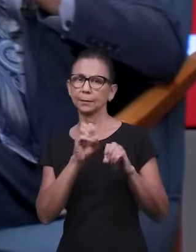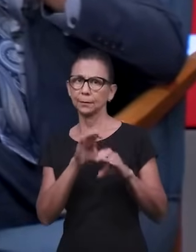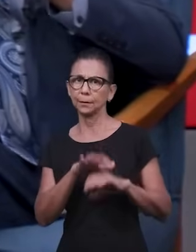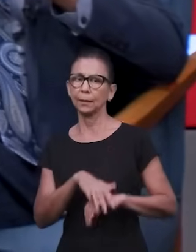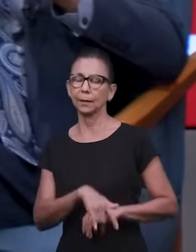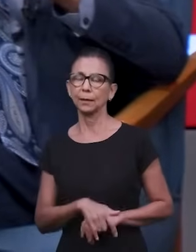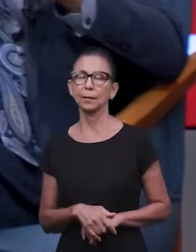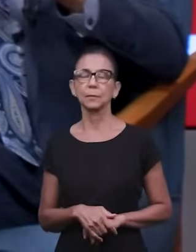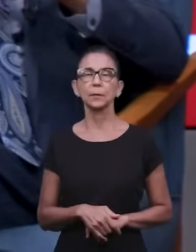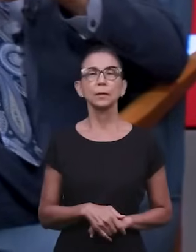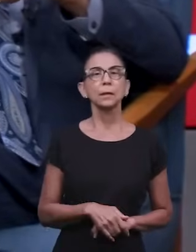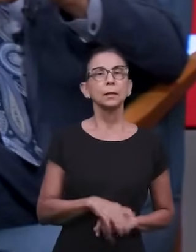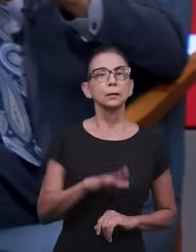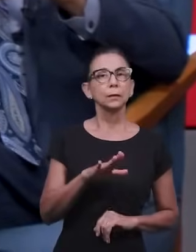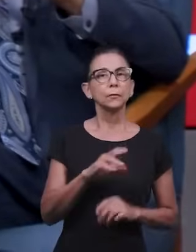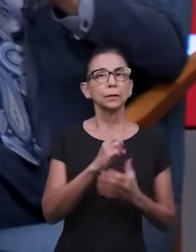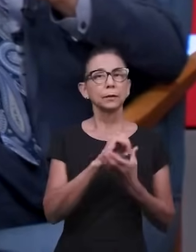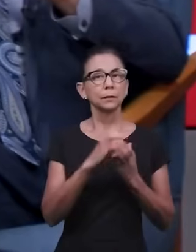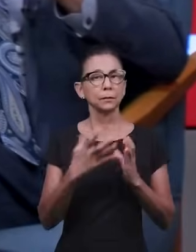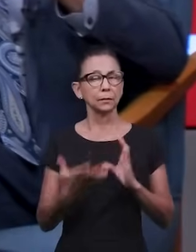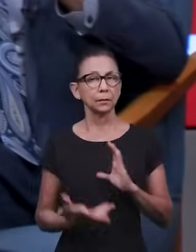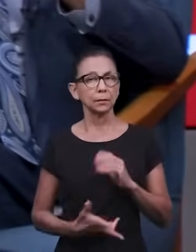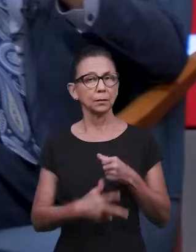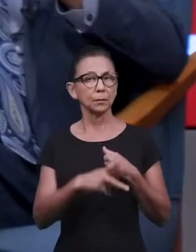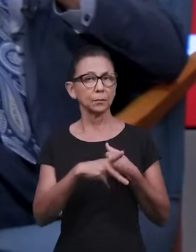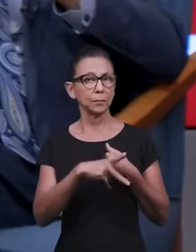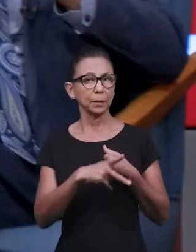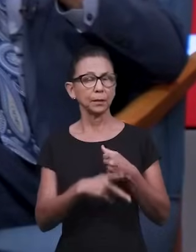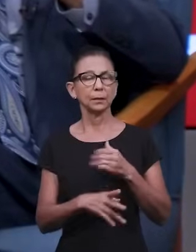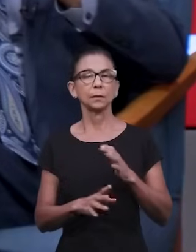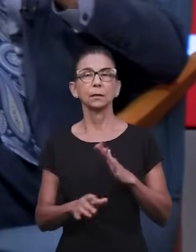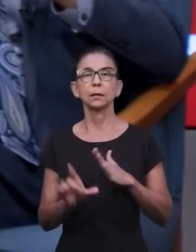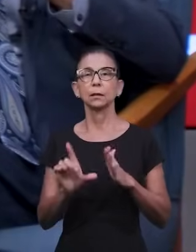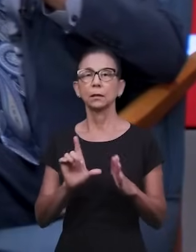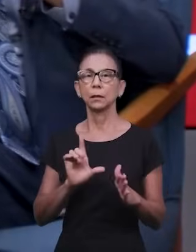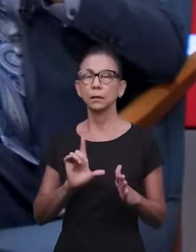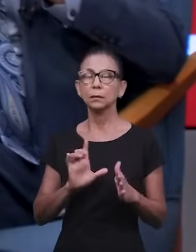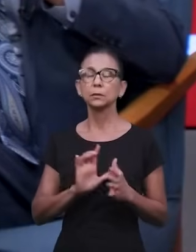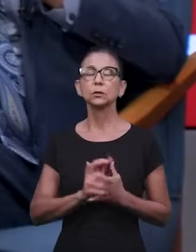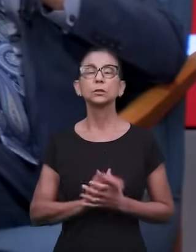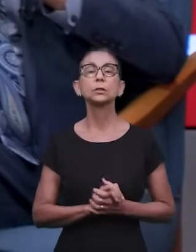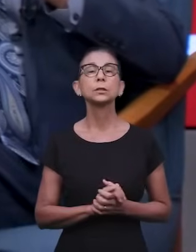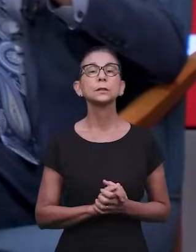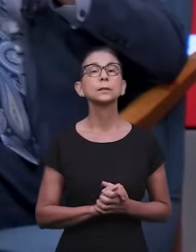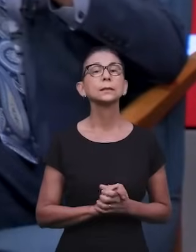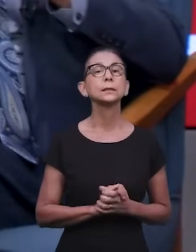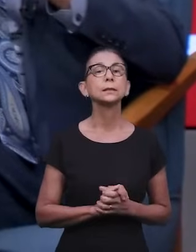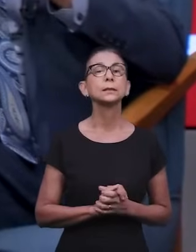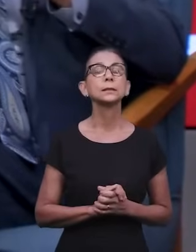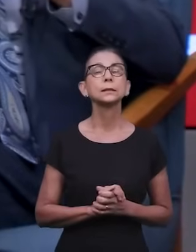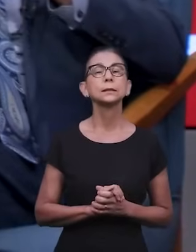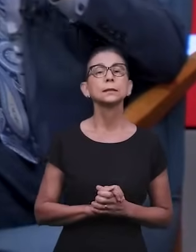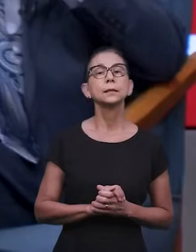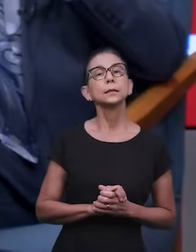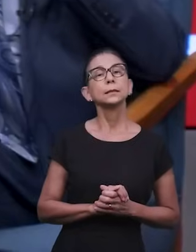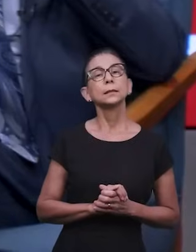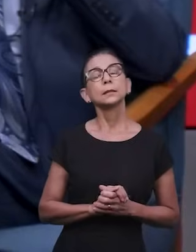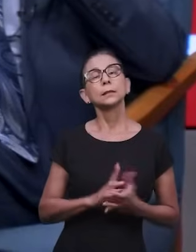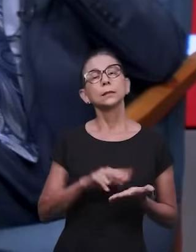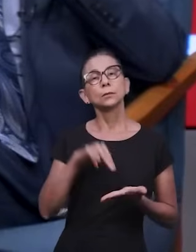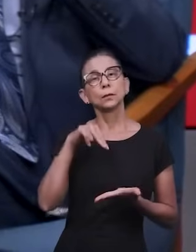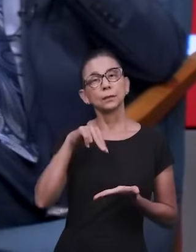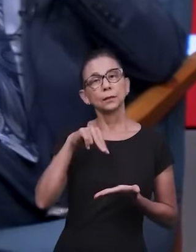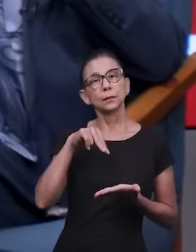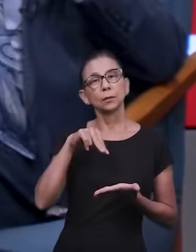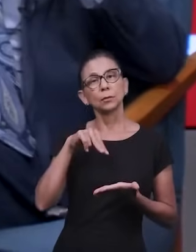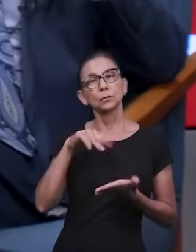antes daquilo que nós chegamos chamamos de terceiro dia ou ressurreição o antes e depois do terceiro